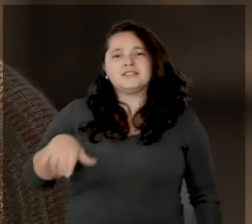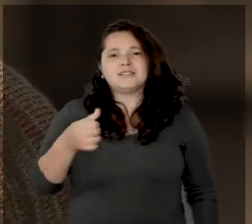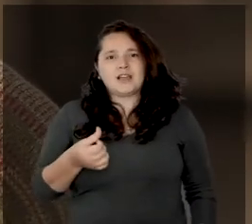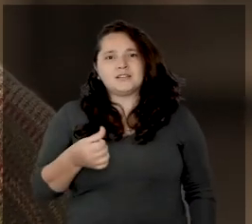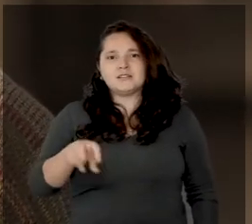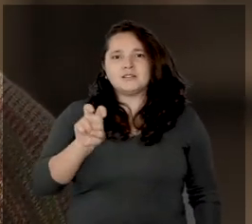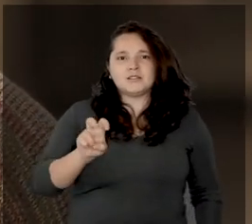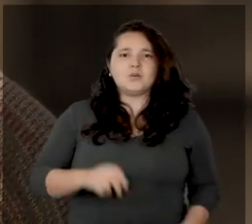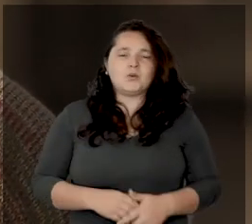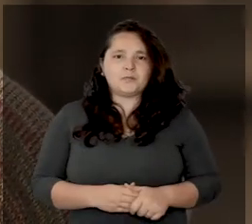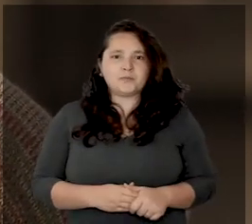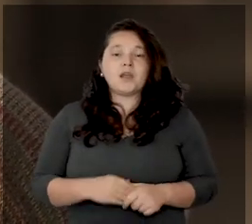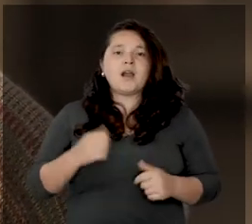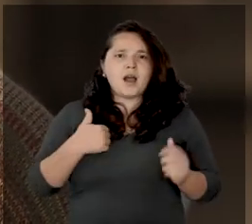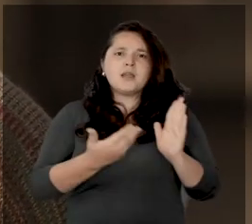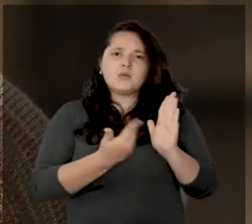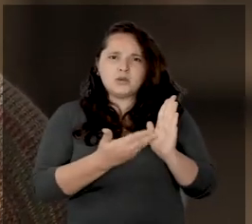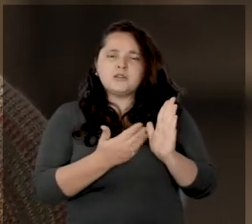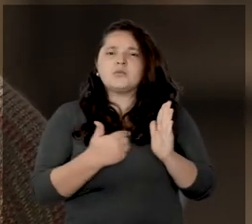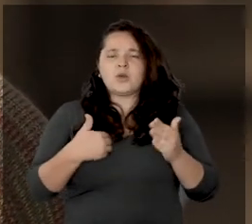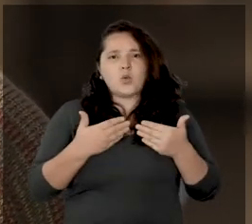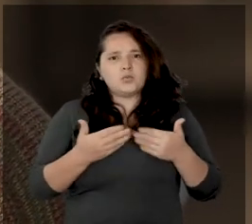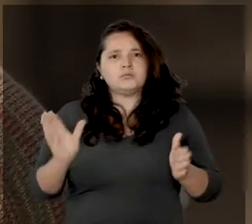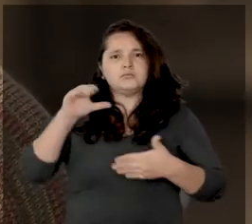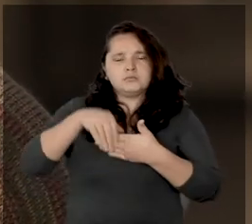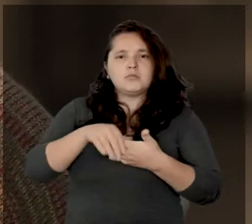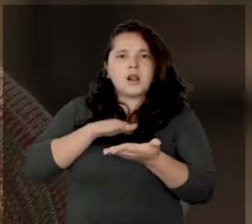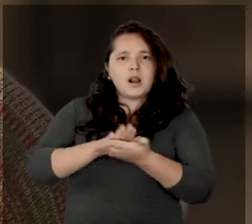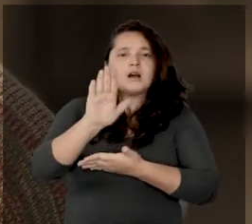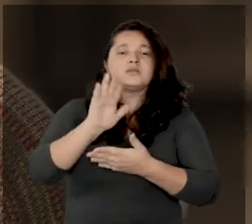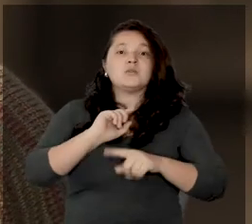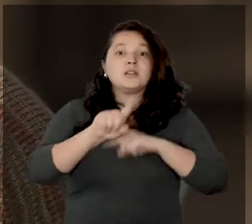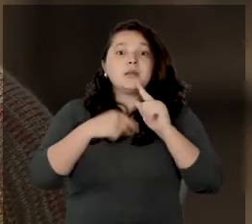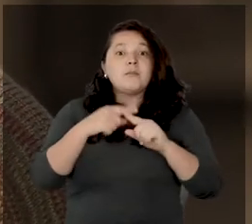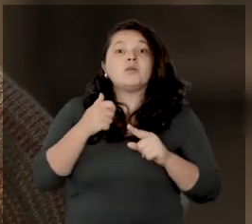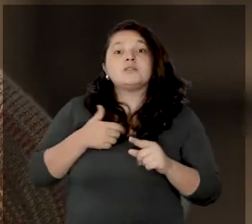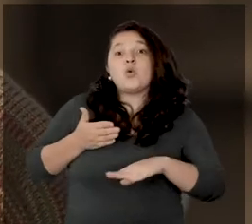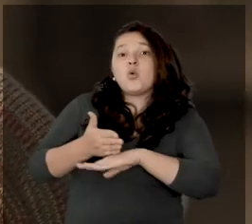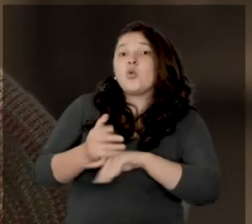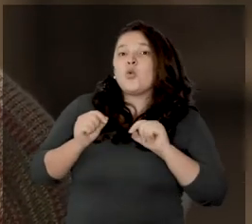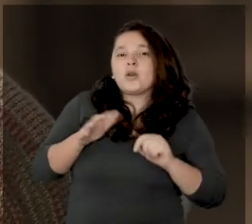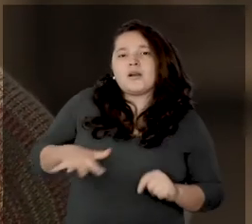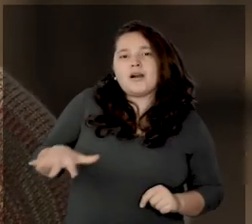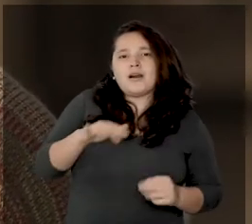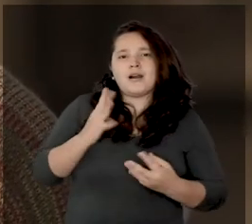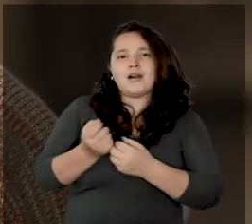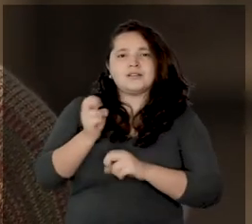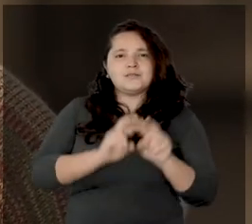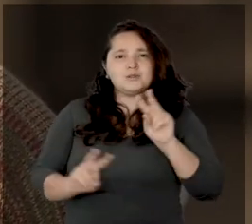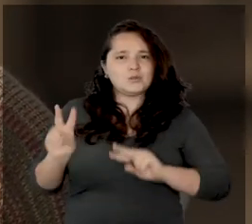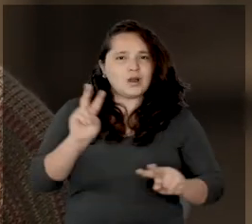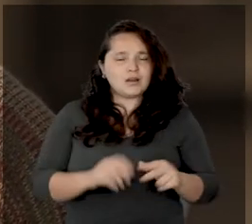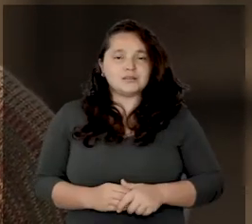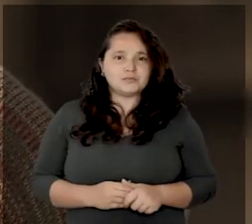começo a entrar no universo das artes visuais mesmo, né? E isso cresce de uma forma também, não